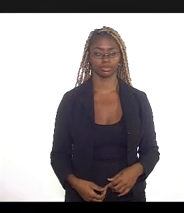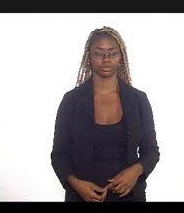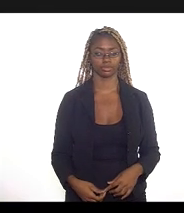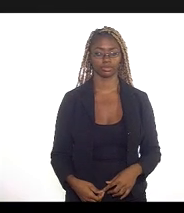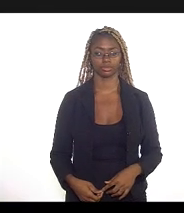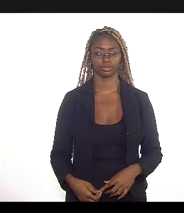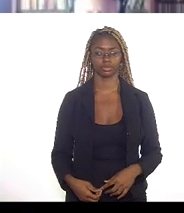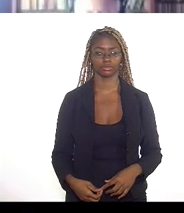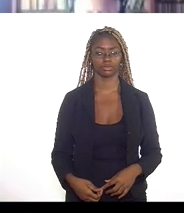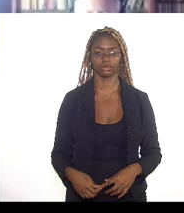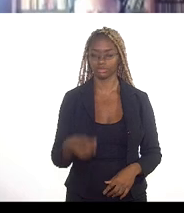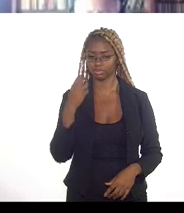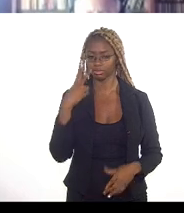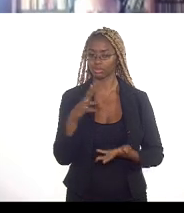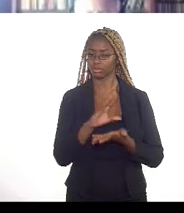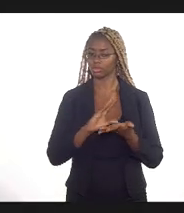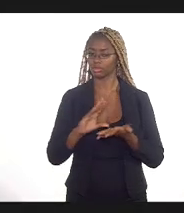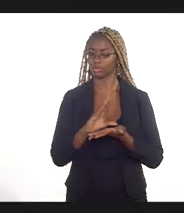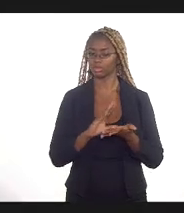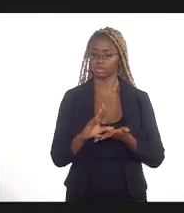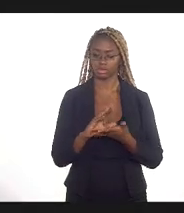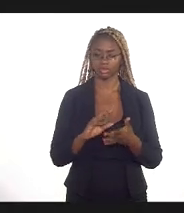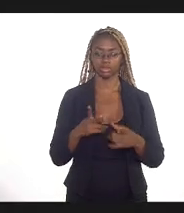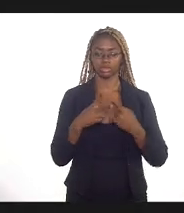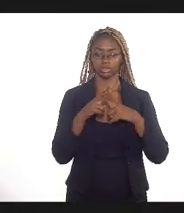Parecer pela constitucionalidade com emenda, senhor presidente.